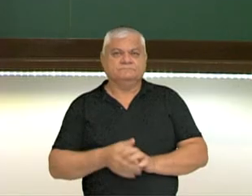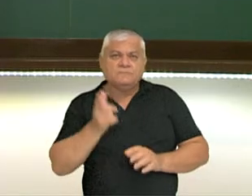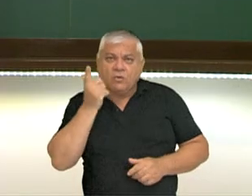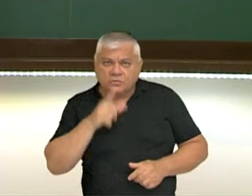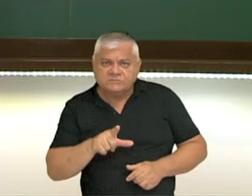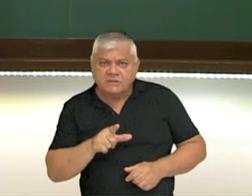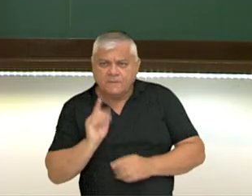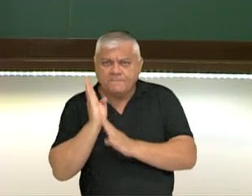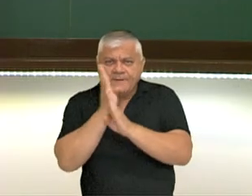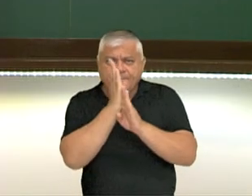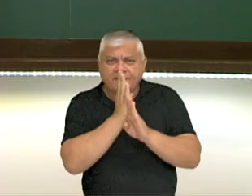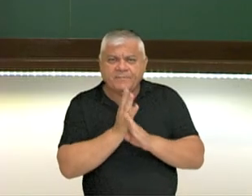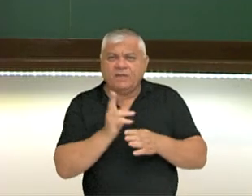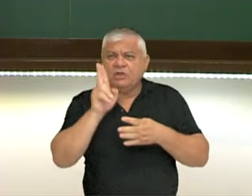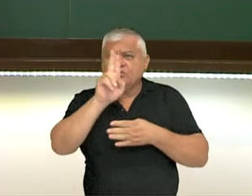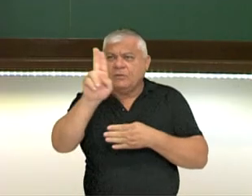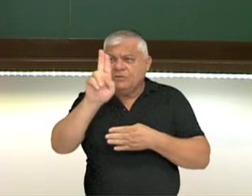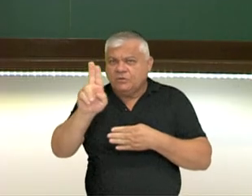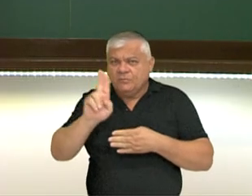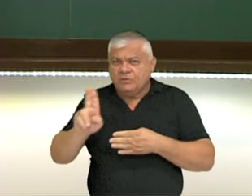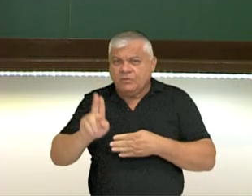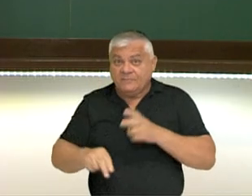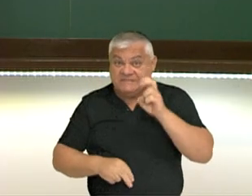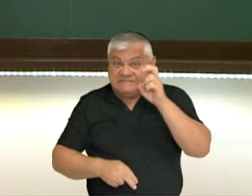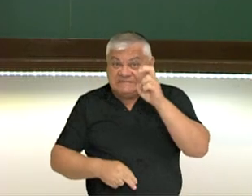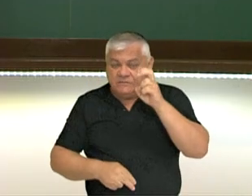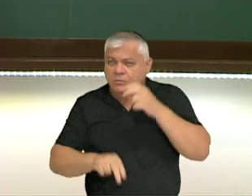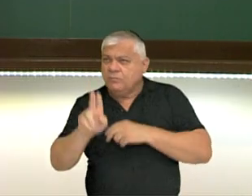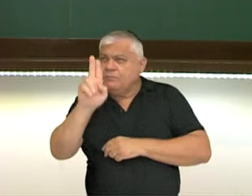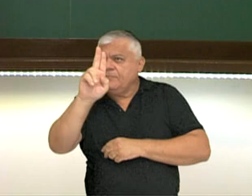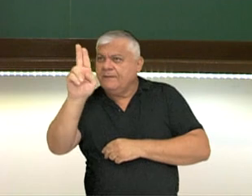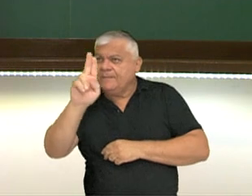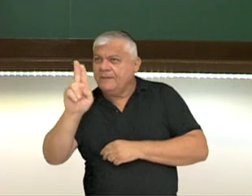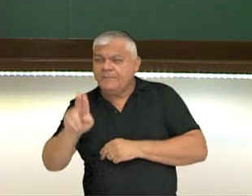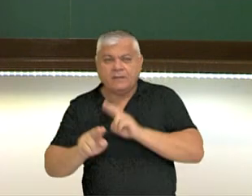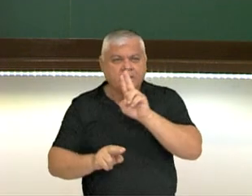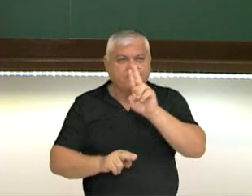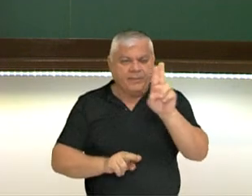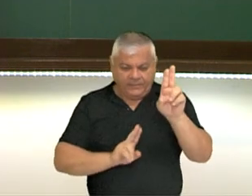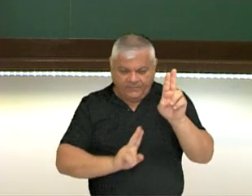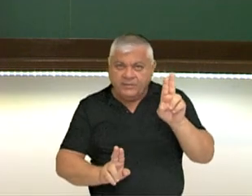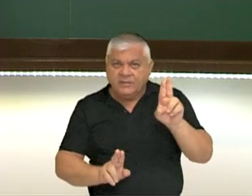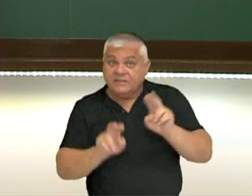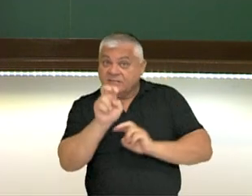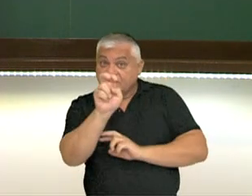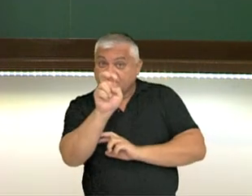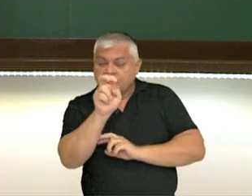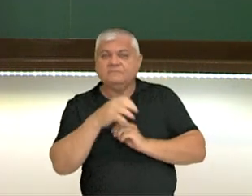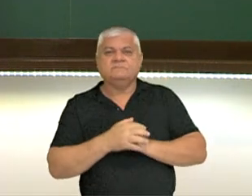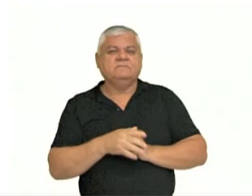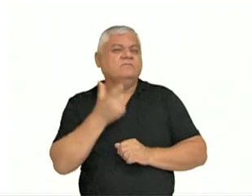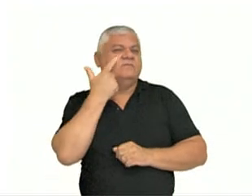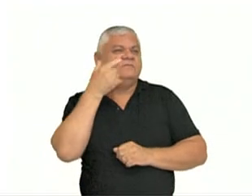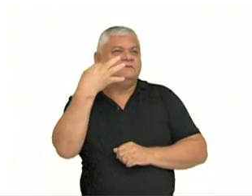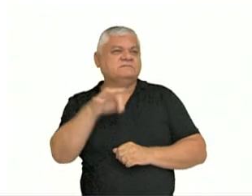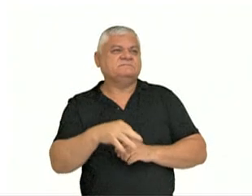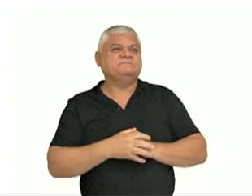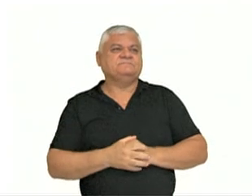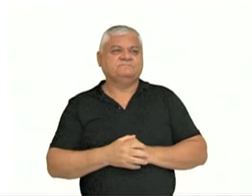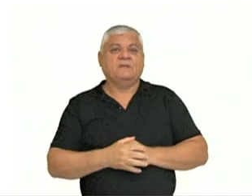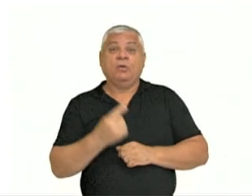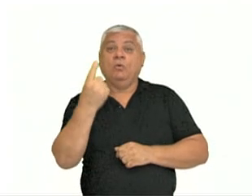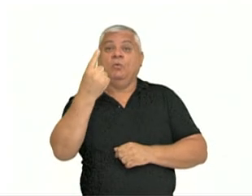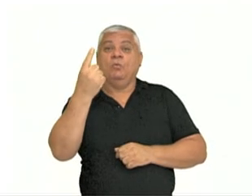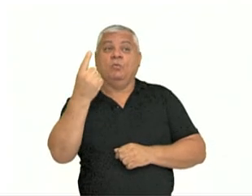Conseguiu identificar os 5 nomes, as 5 estruturas? Então vamos ver se você acertou. A estrutura